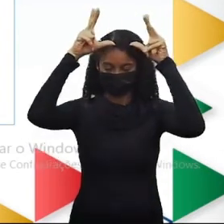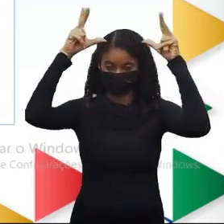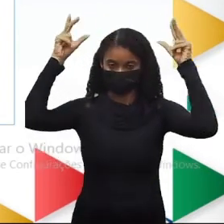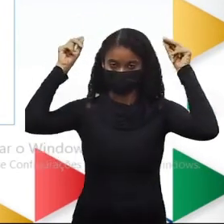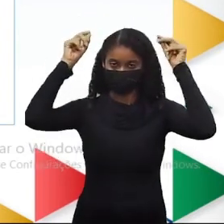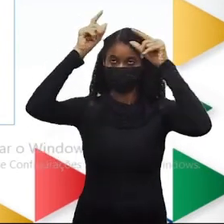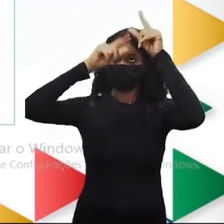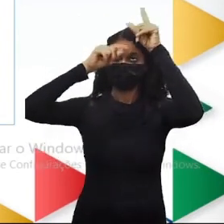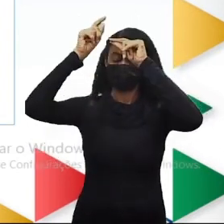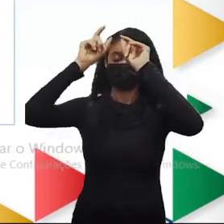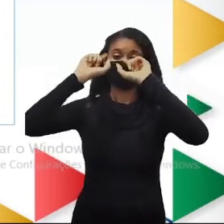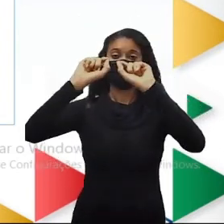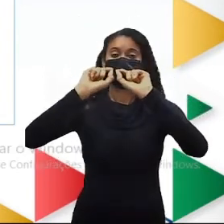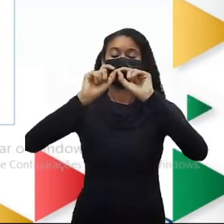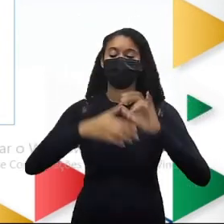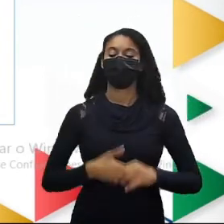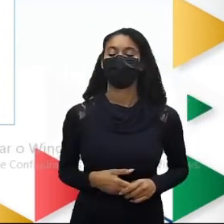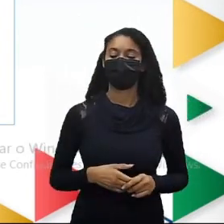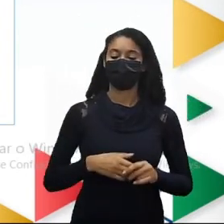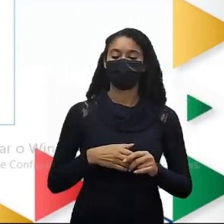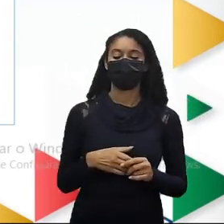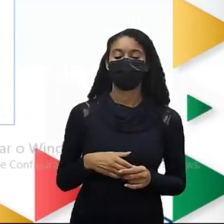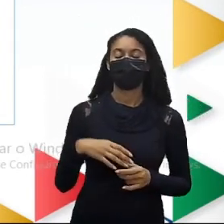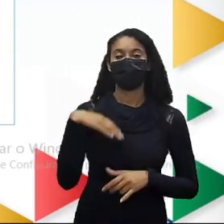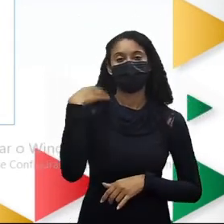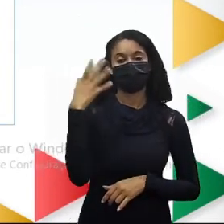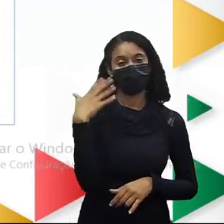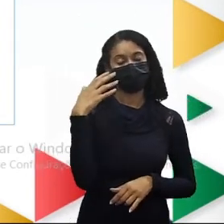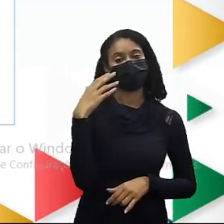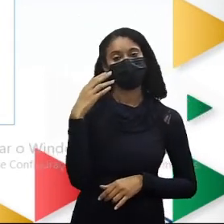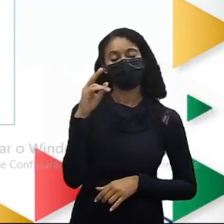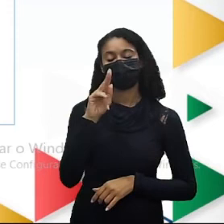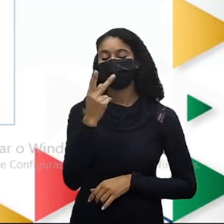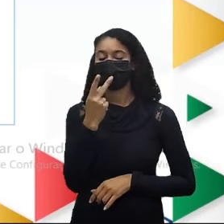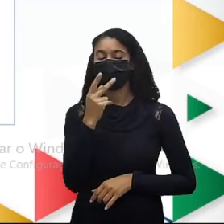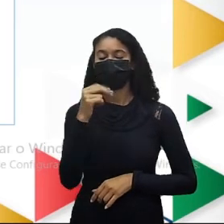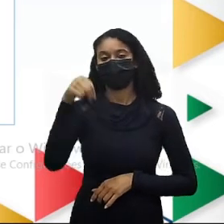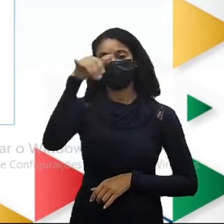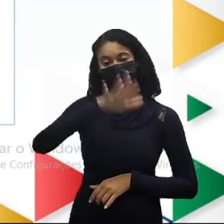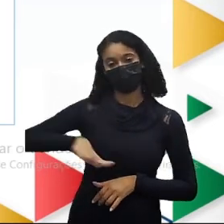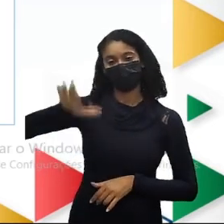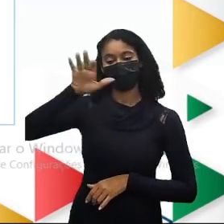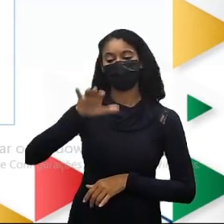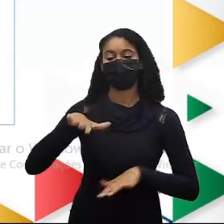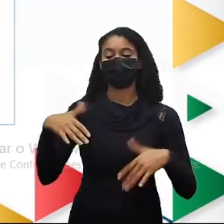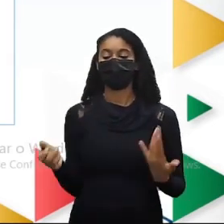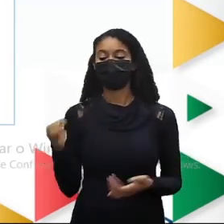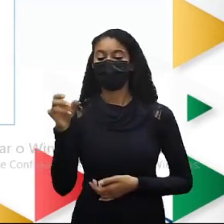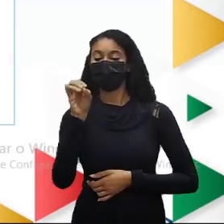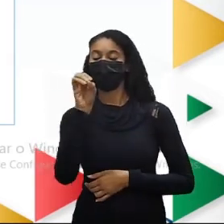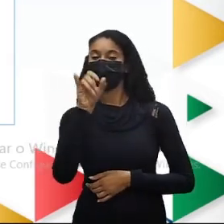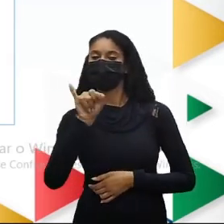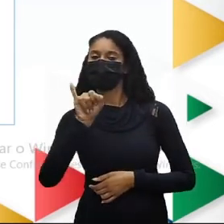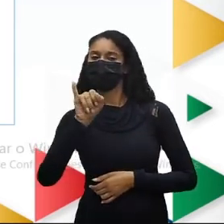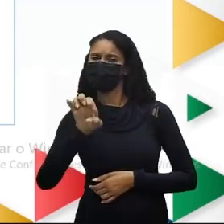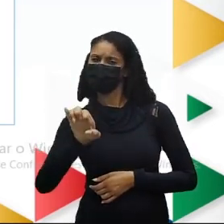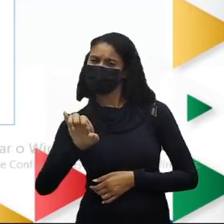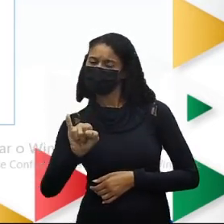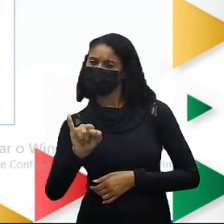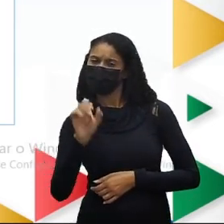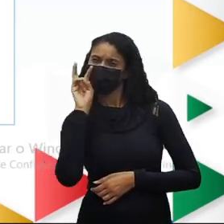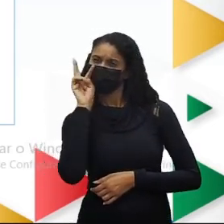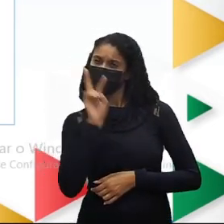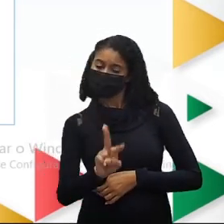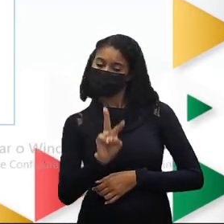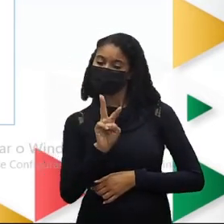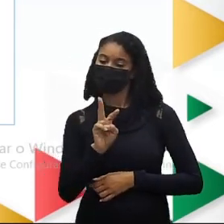Branca, que justamente seria um hino para o Nordeste. Então, quando olhei a terra ardendo, qual fogueira de